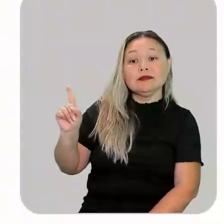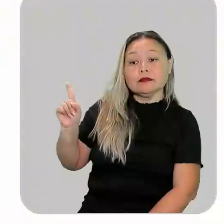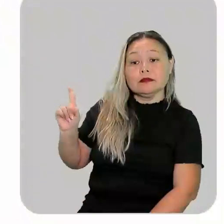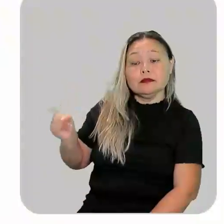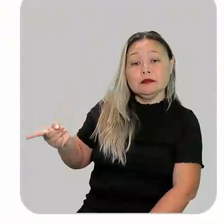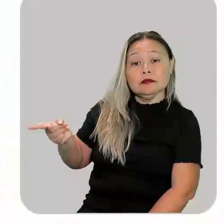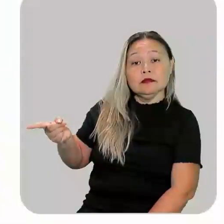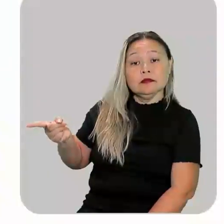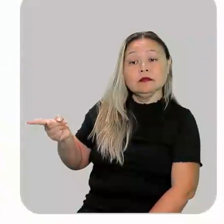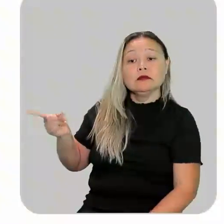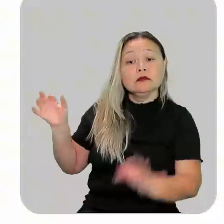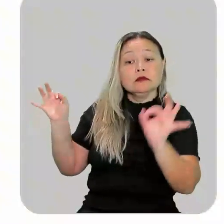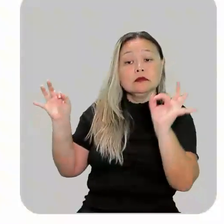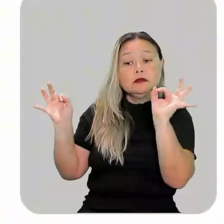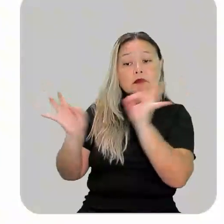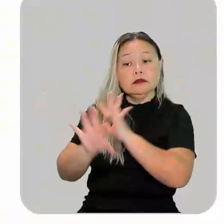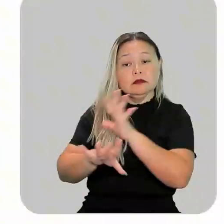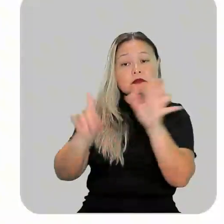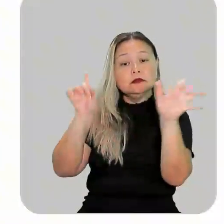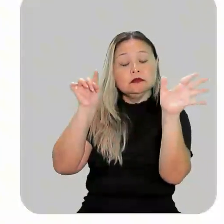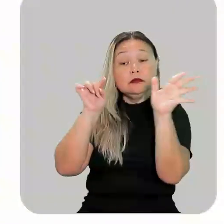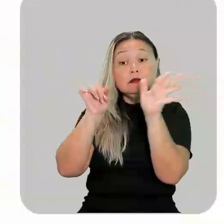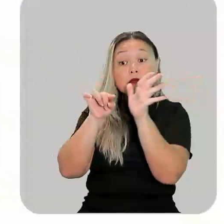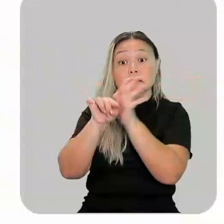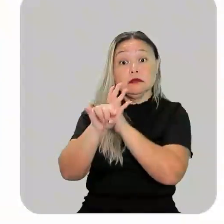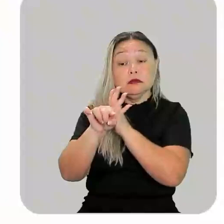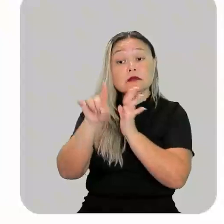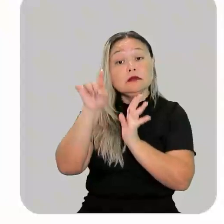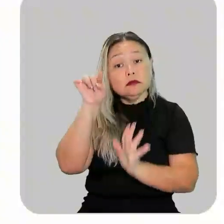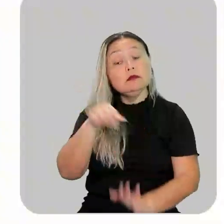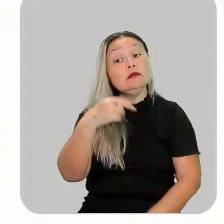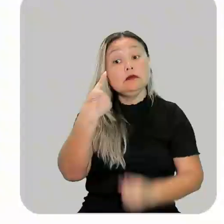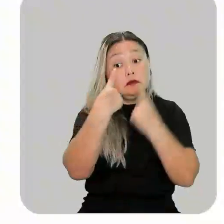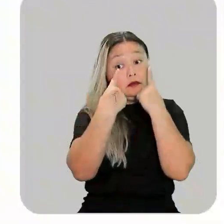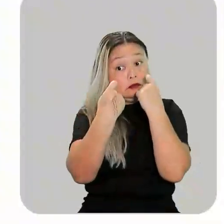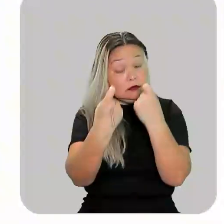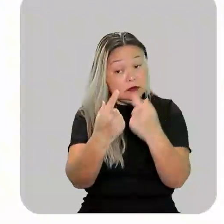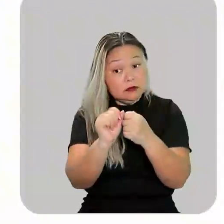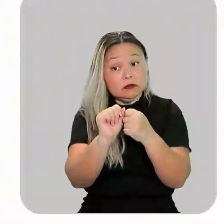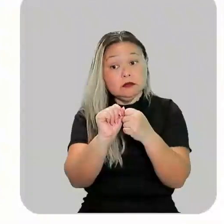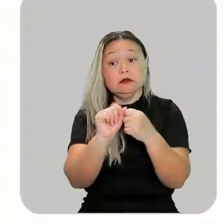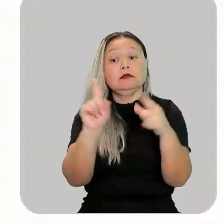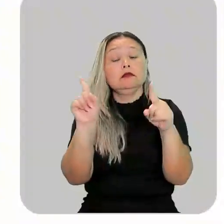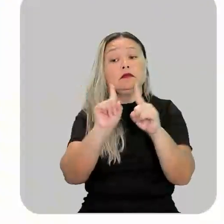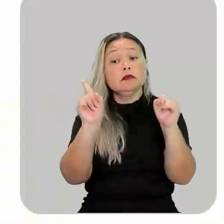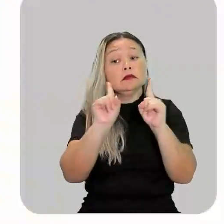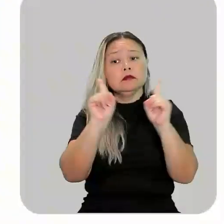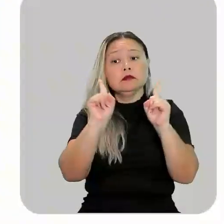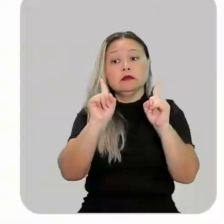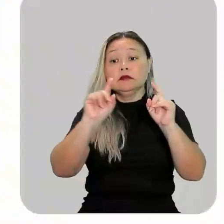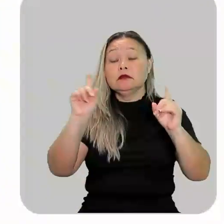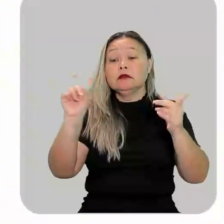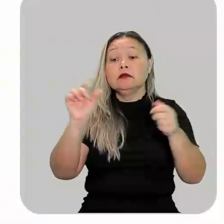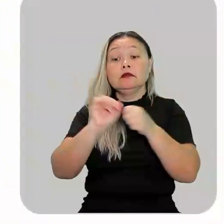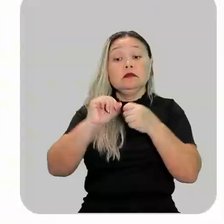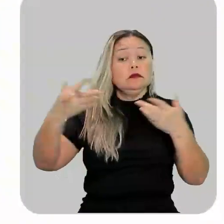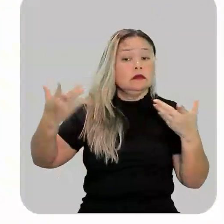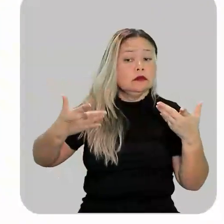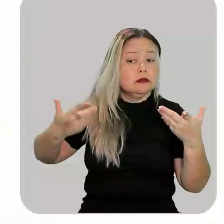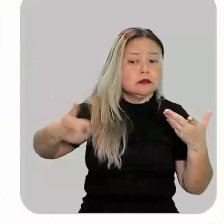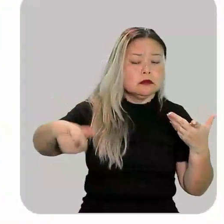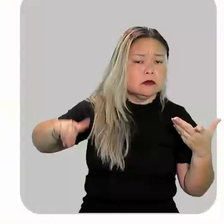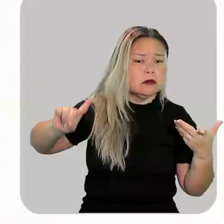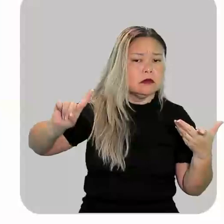Olha só. Acabou de resolver a questão. Olha só, é uma coisa interessantíssima. Você não está numa maratona, tá?